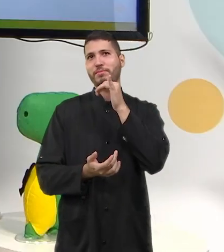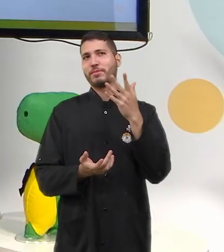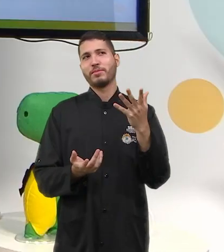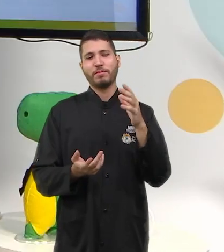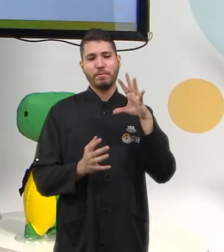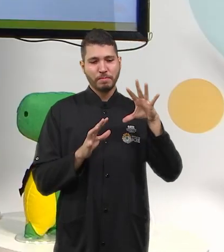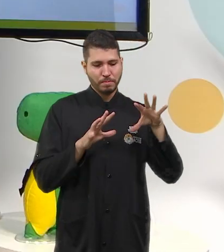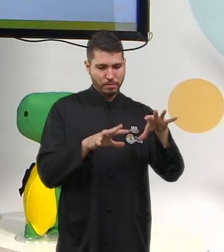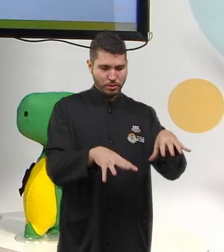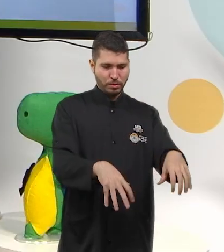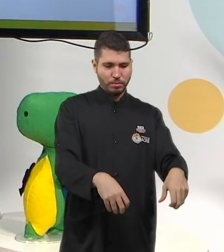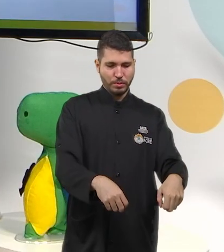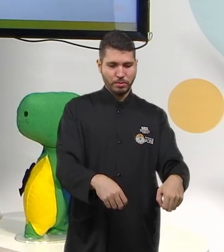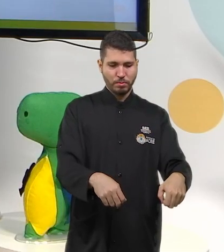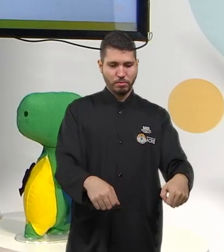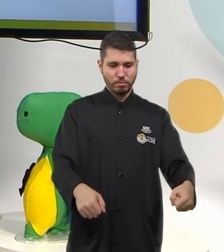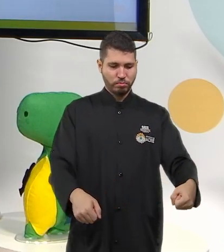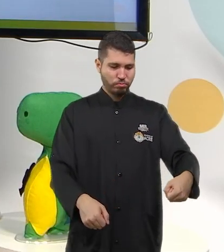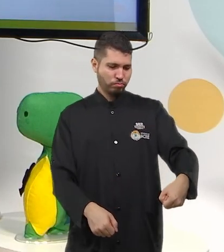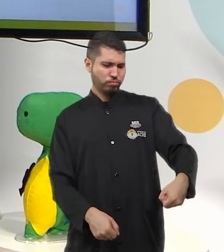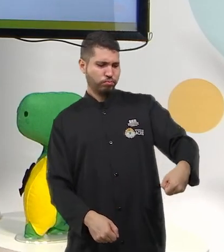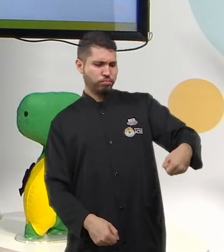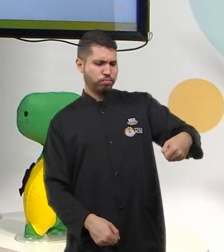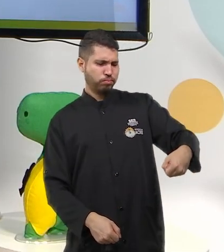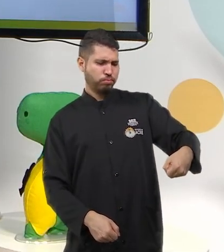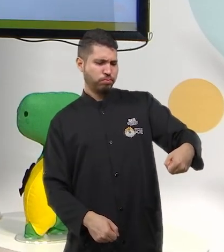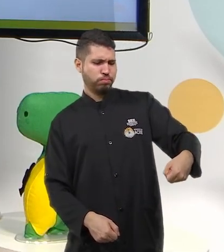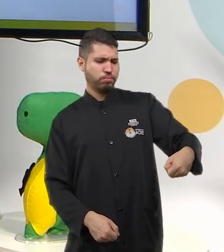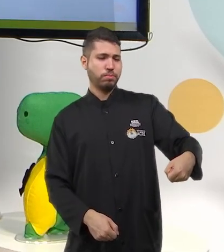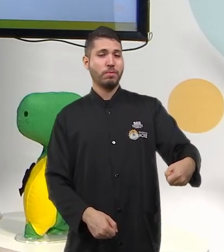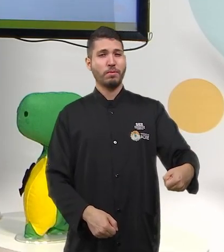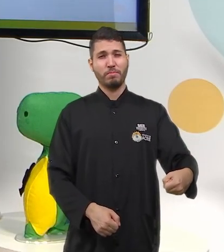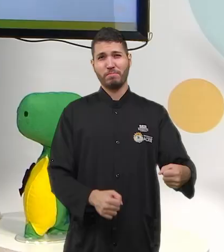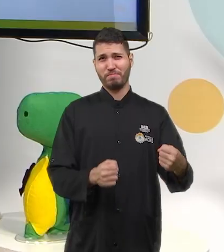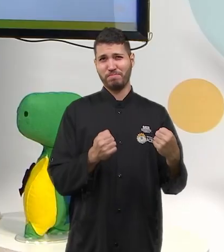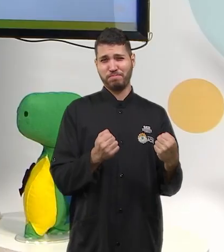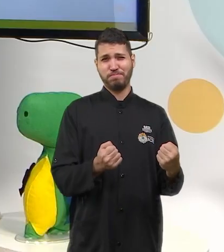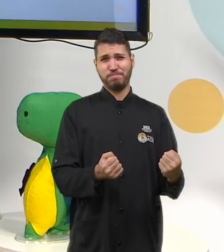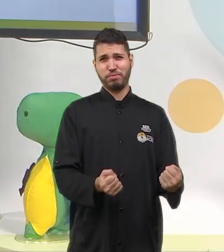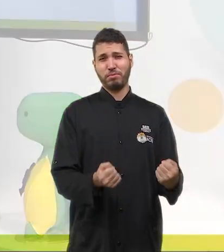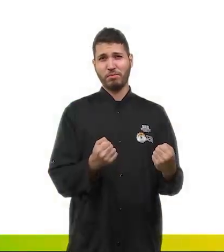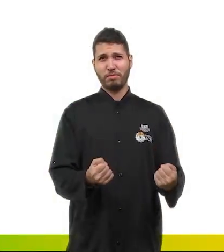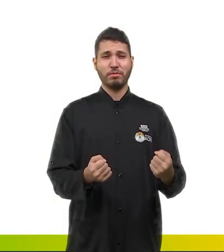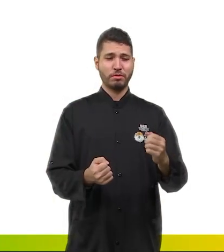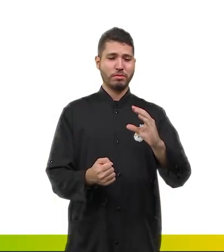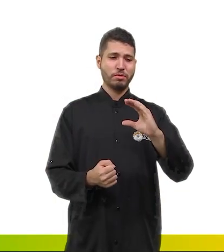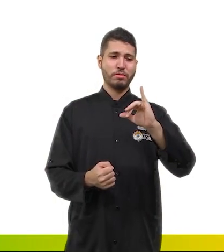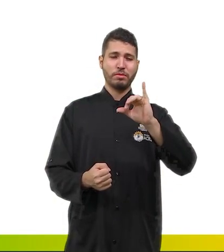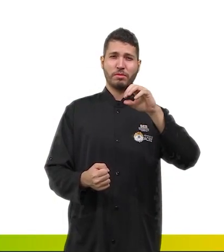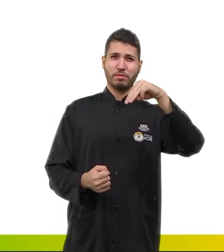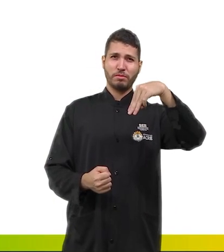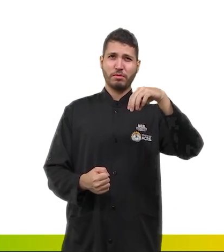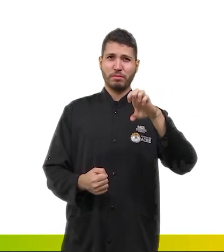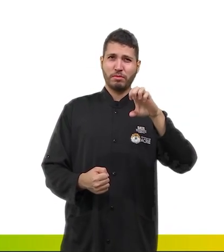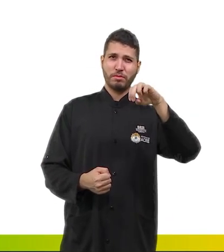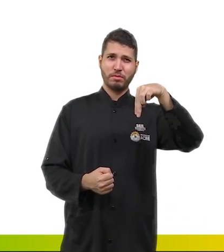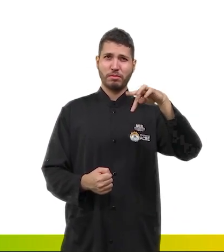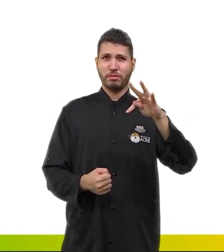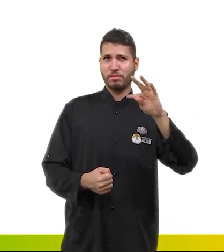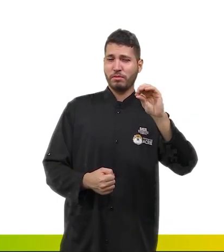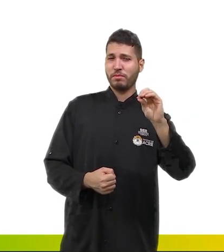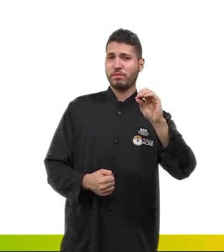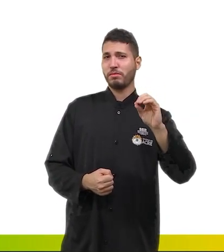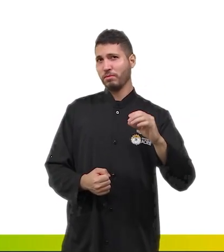já realizar. É um movimento só, força, básico. No caso, a força rápida ou potencial, capacidade